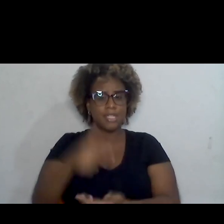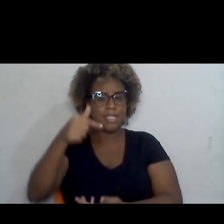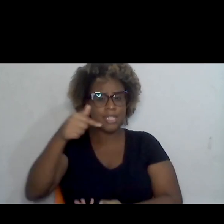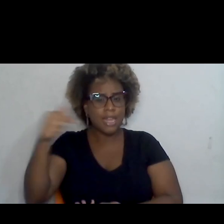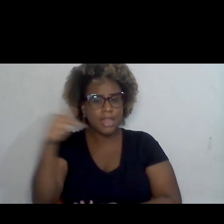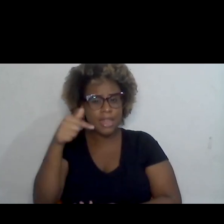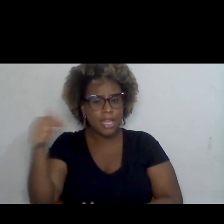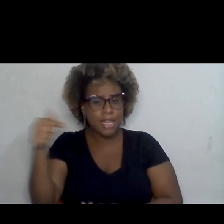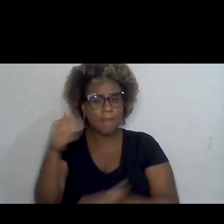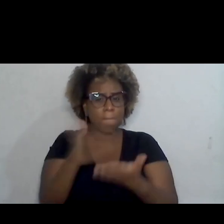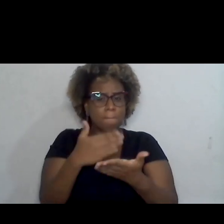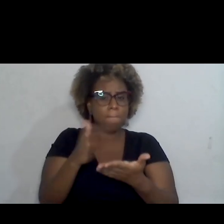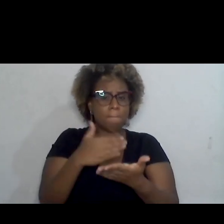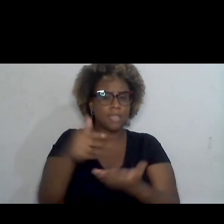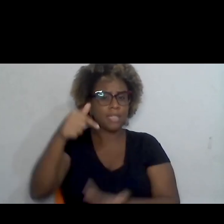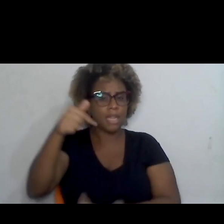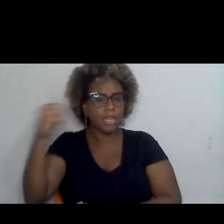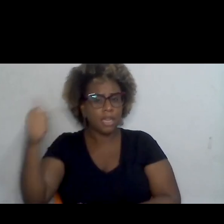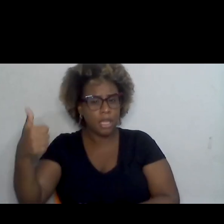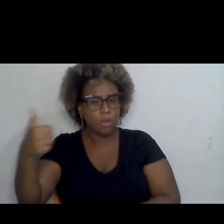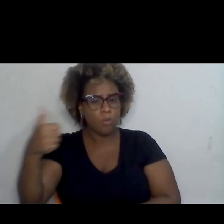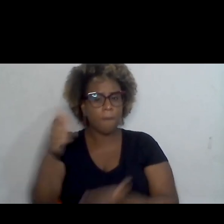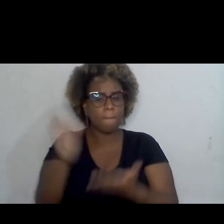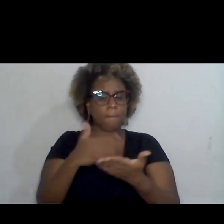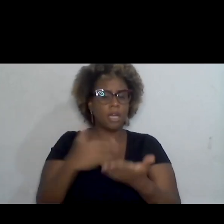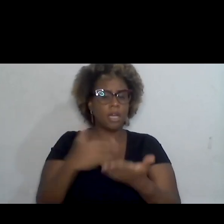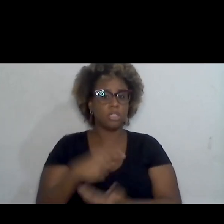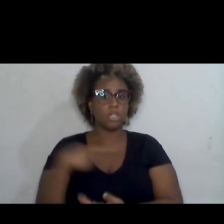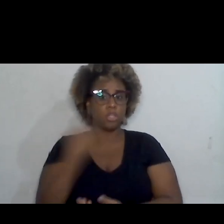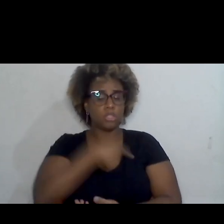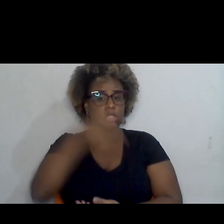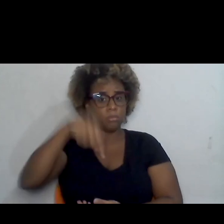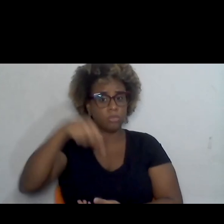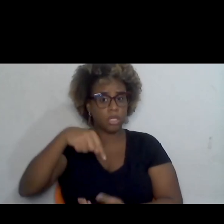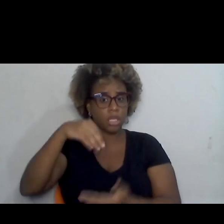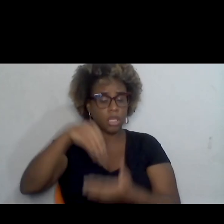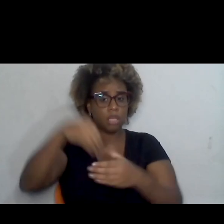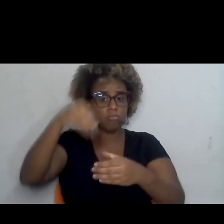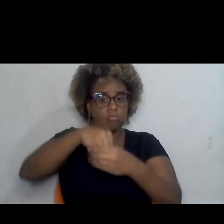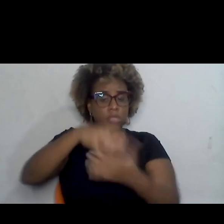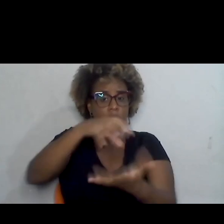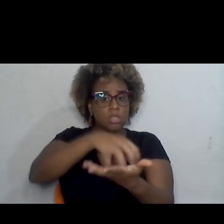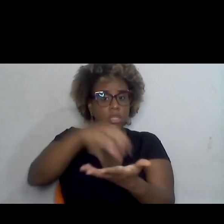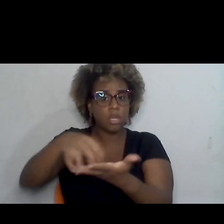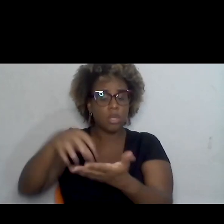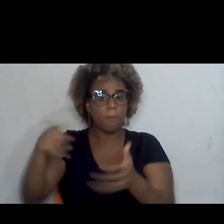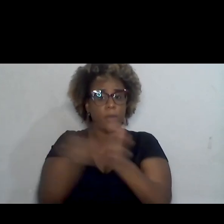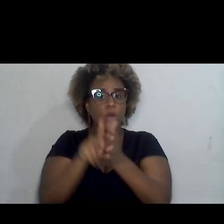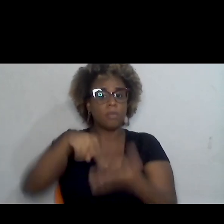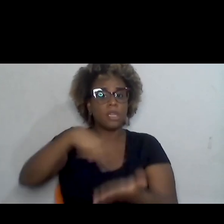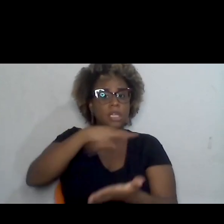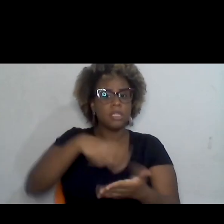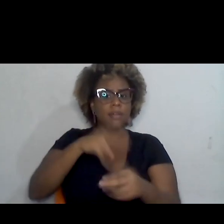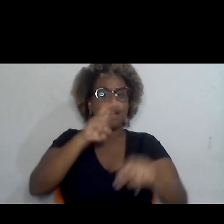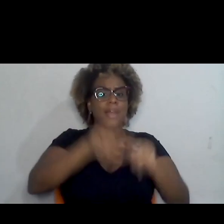para ler, né, e aí a gente que está aqui, gente, hoje é um encontro setorial de dança. Olha quantas cadeiras estão vazias. Será que só essas pessoas que estão